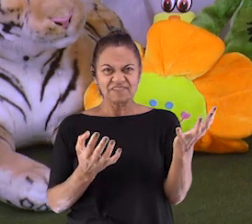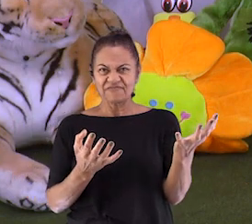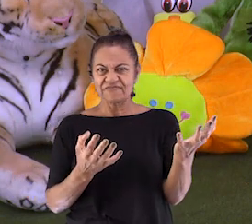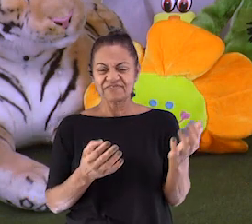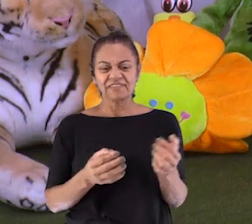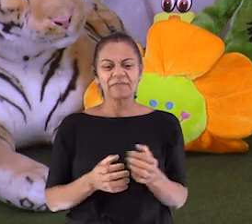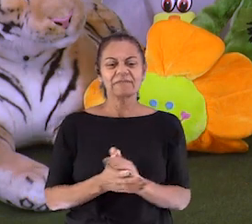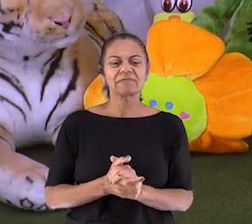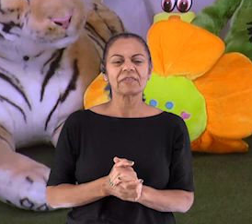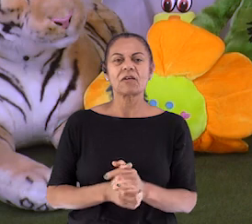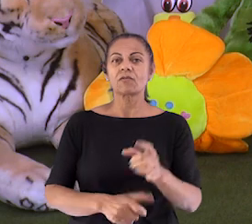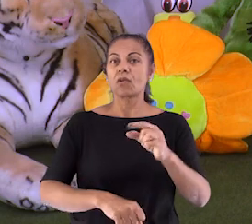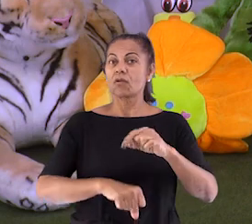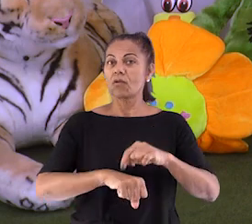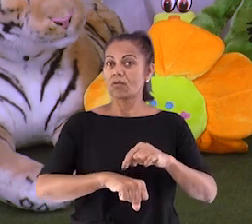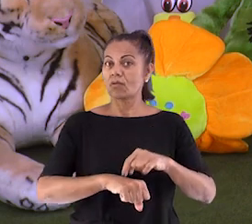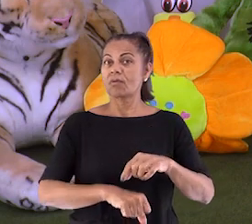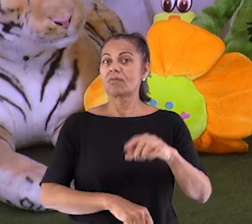hein?